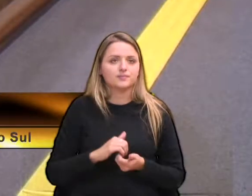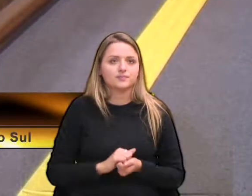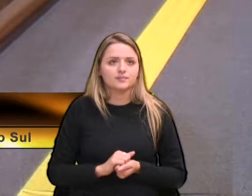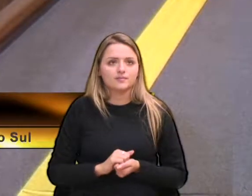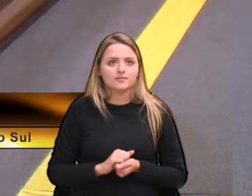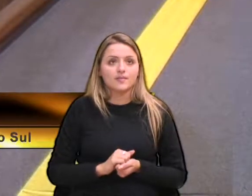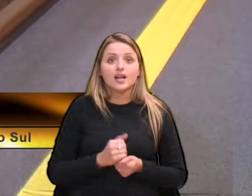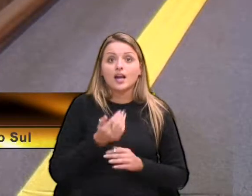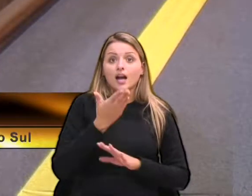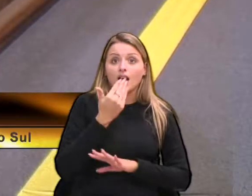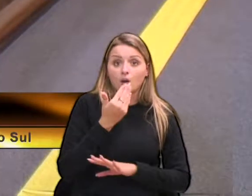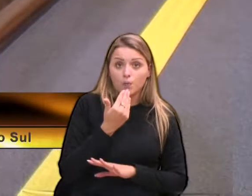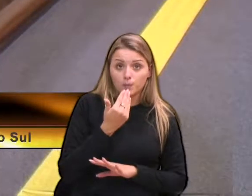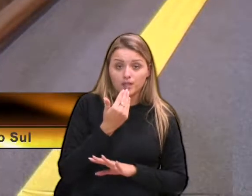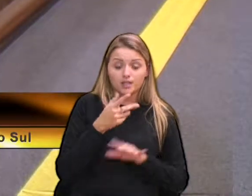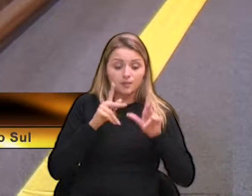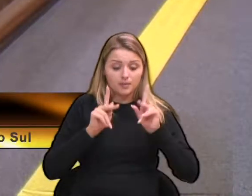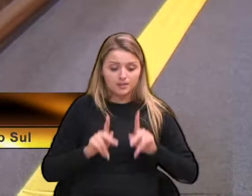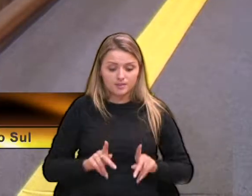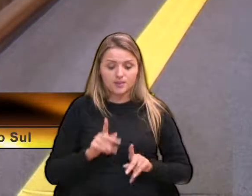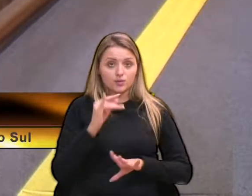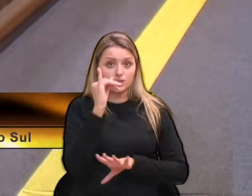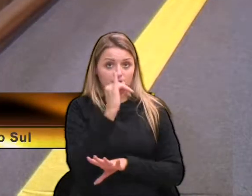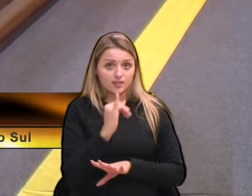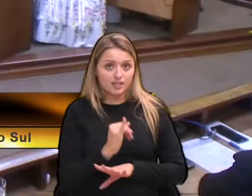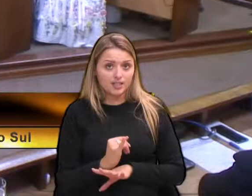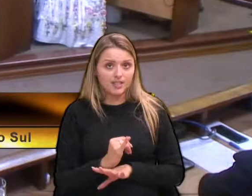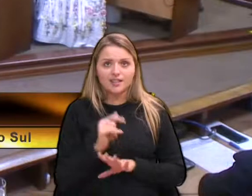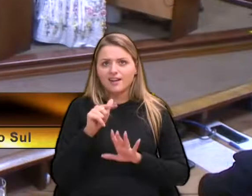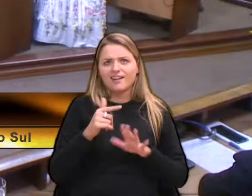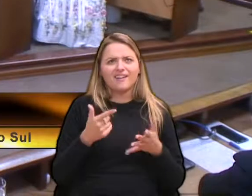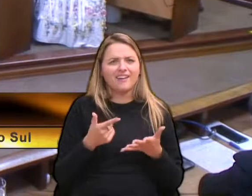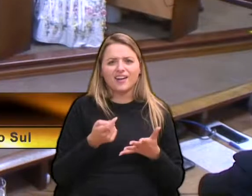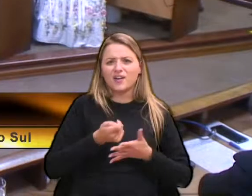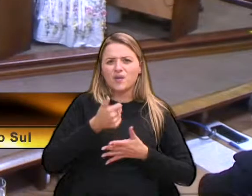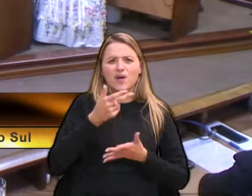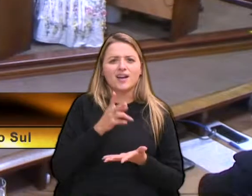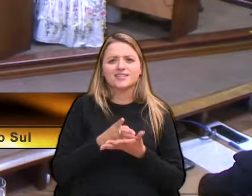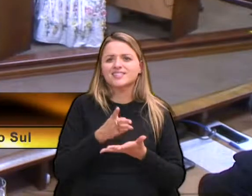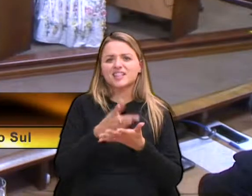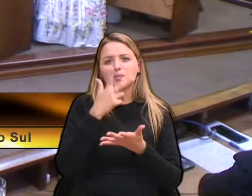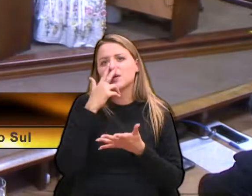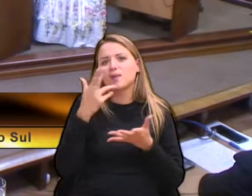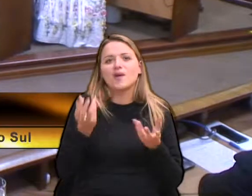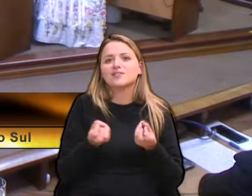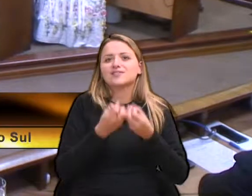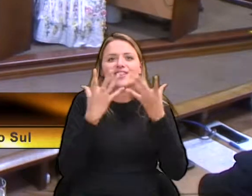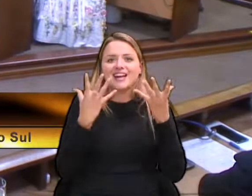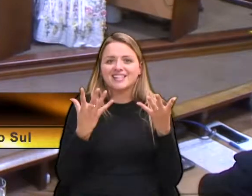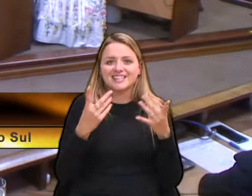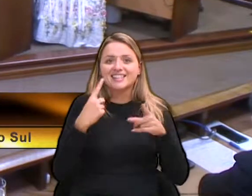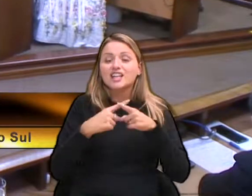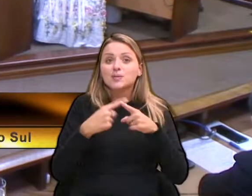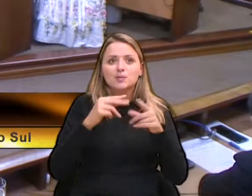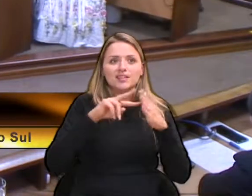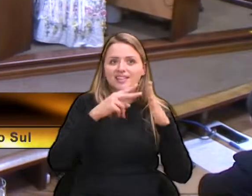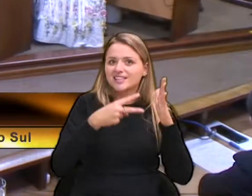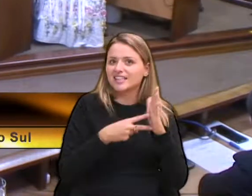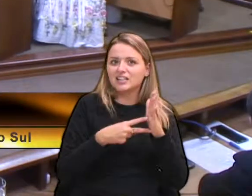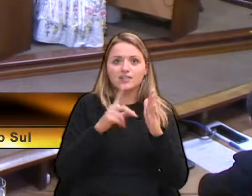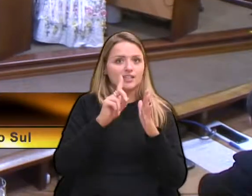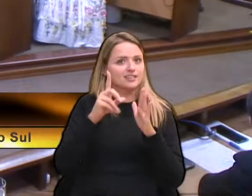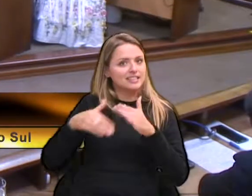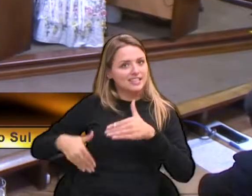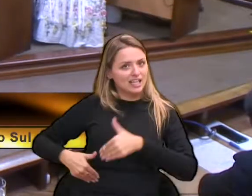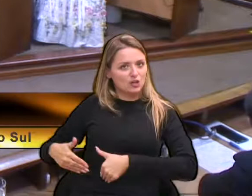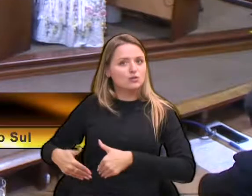A comida para os imigrantes e seus descendentes é quase sempre uma festa, porque significa que não estão passando